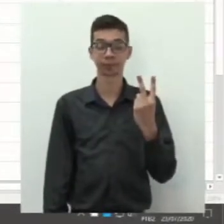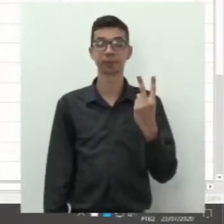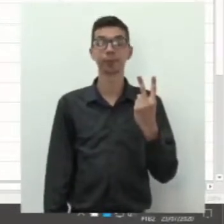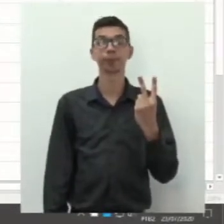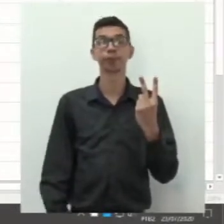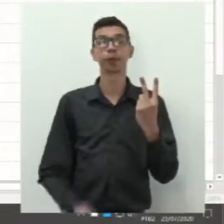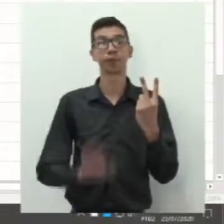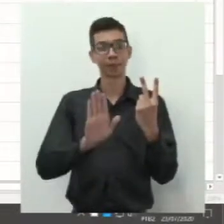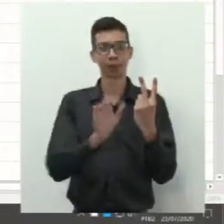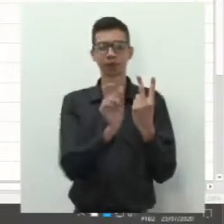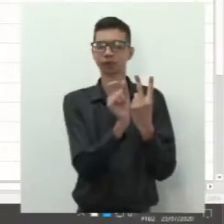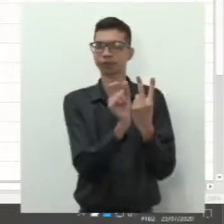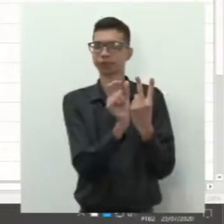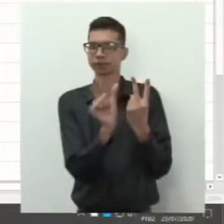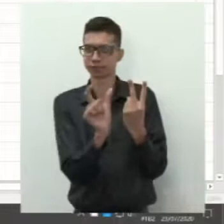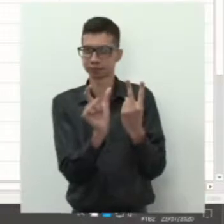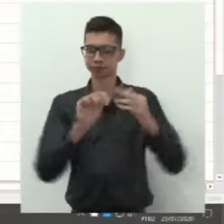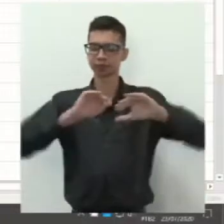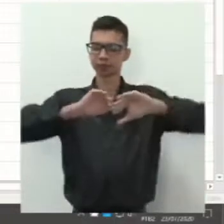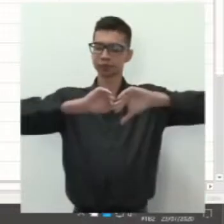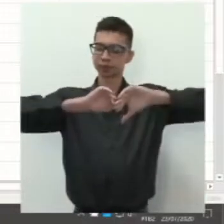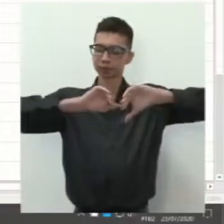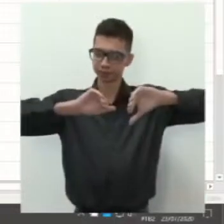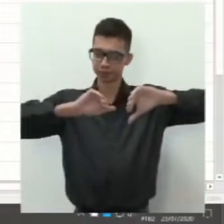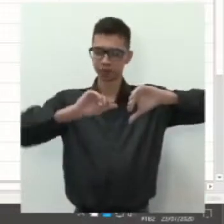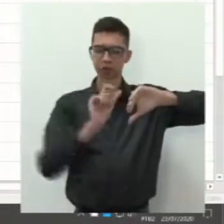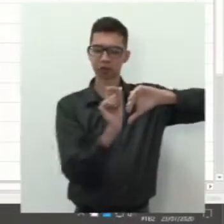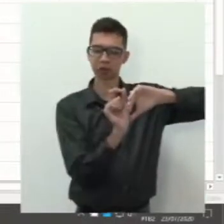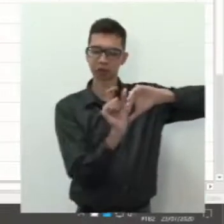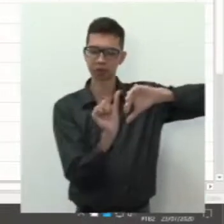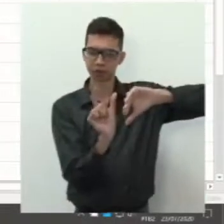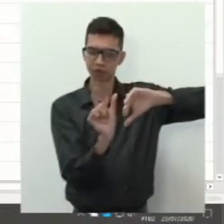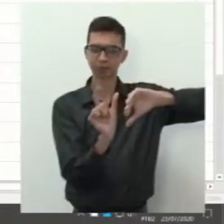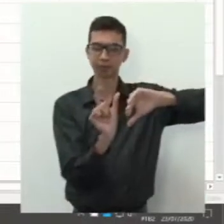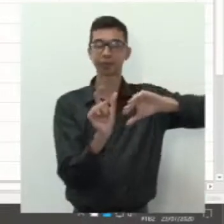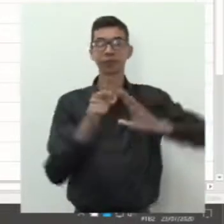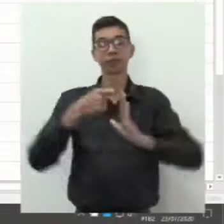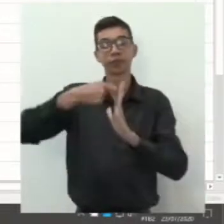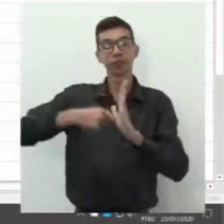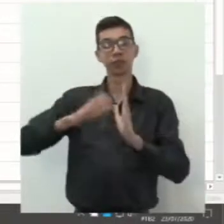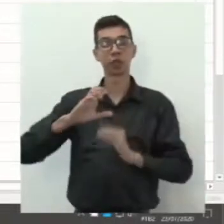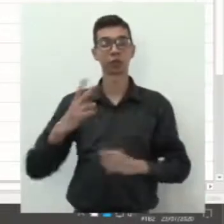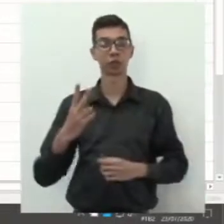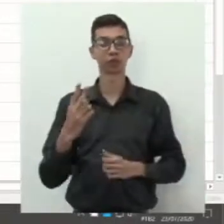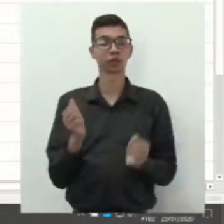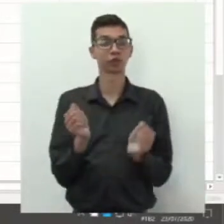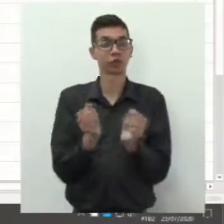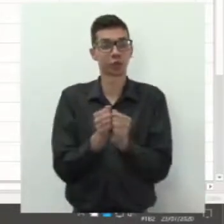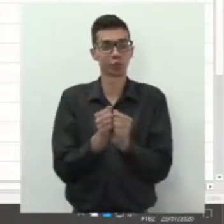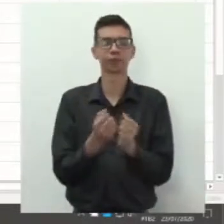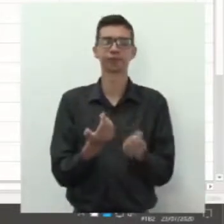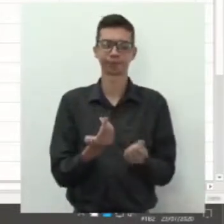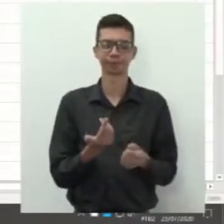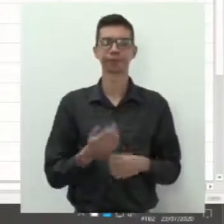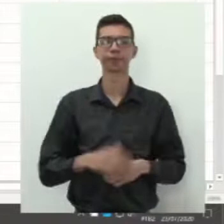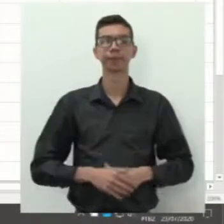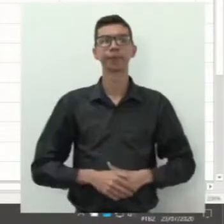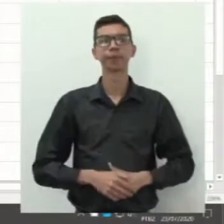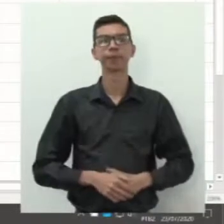aspas, eu coloco um espaço, ponto e vírgula de novo, com o texto do C2. Fecho